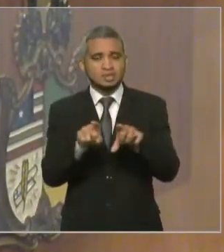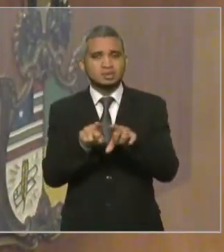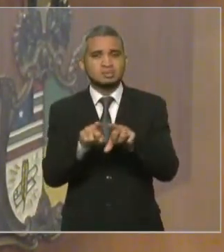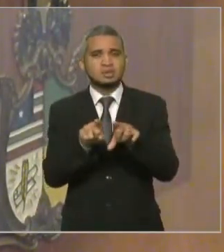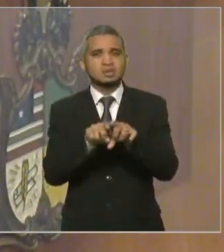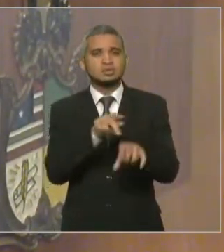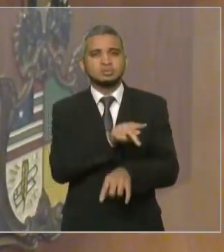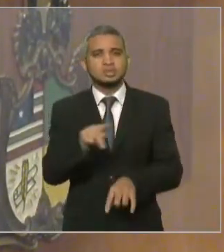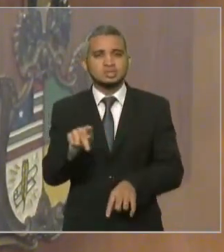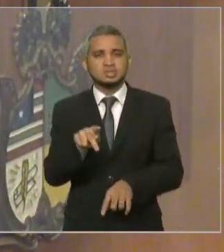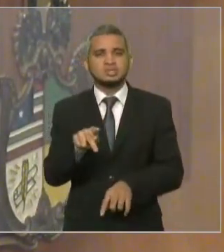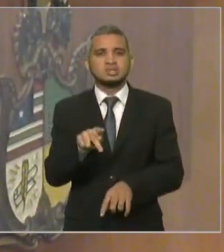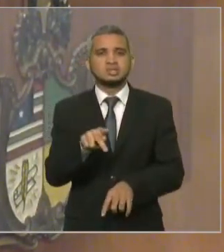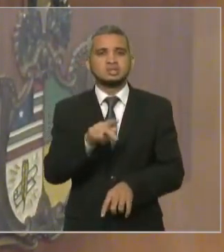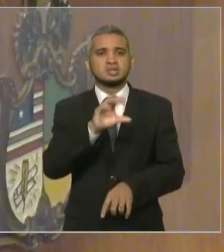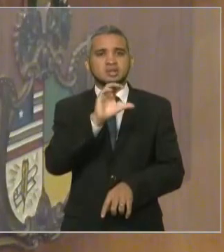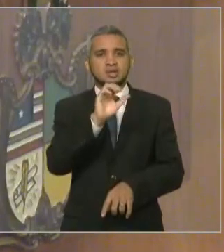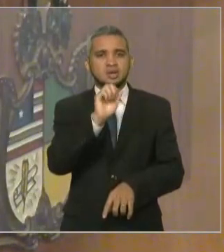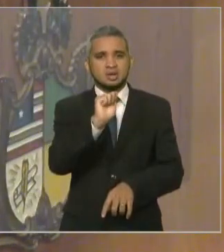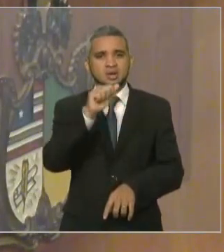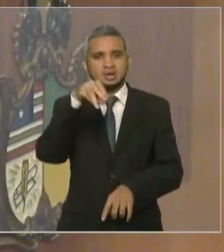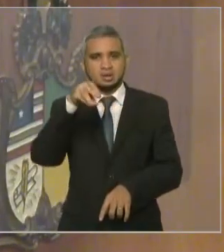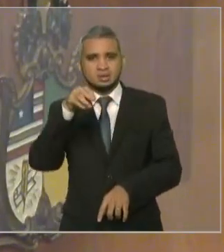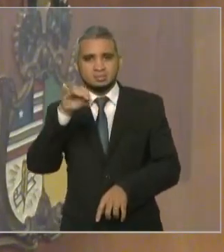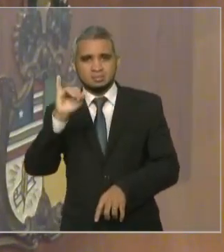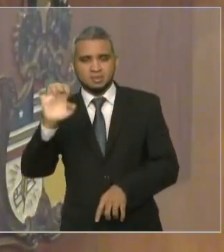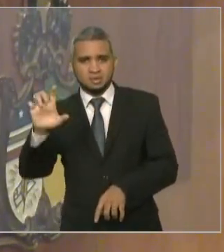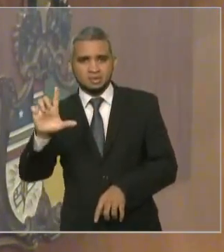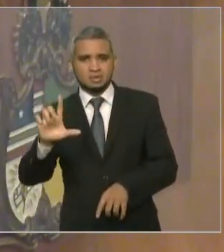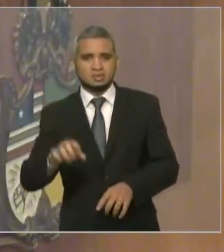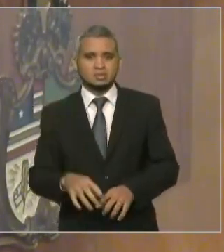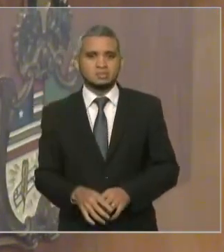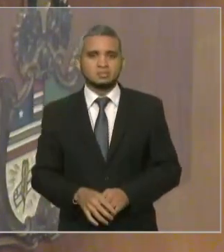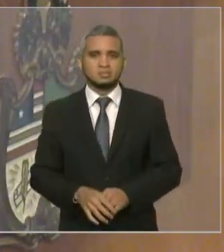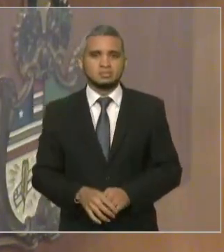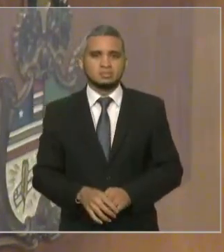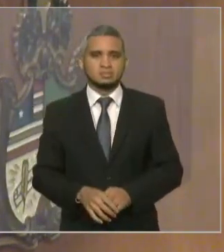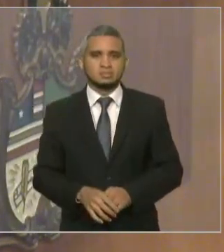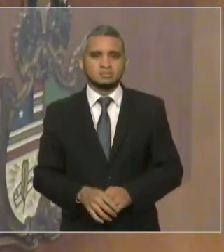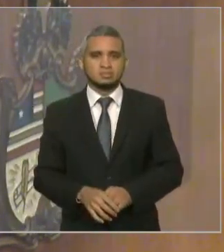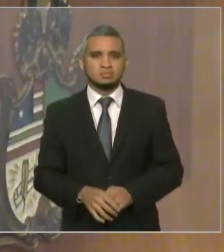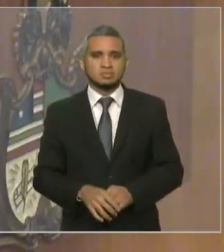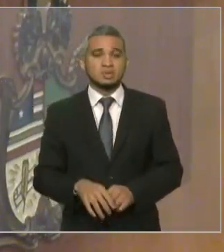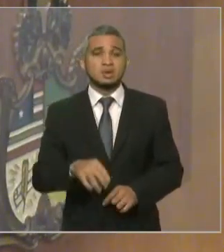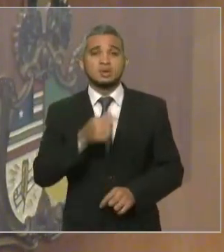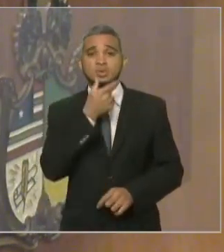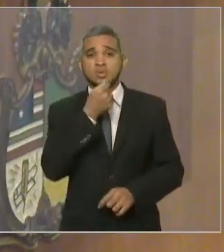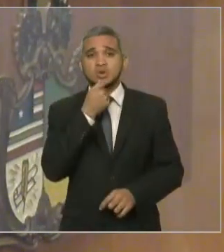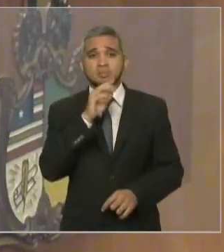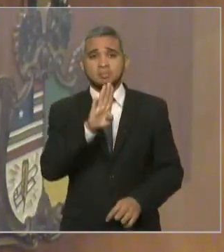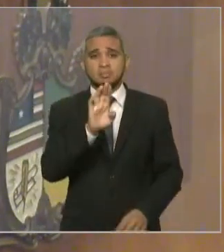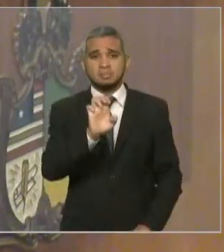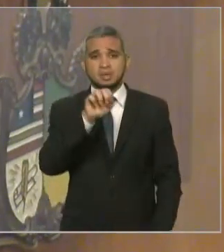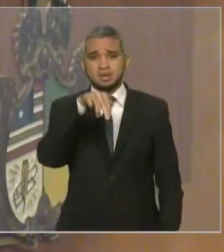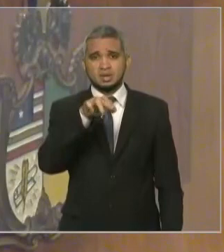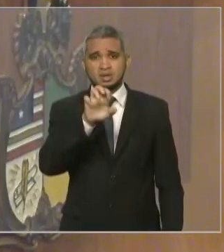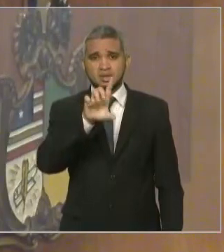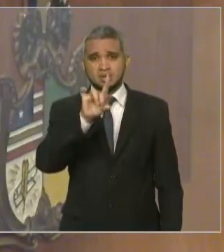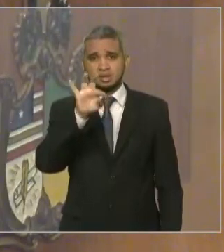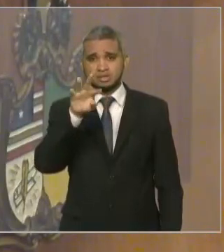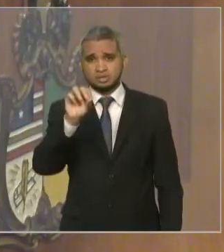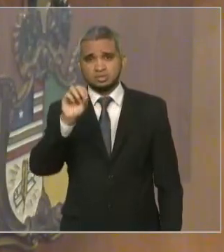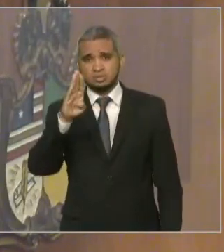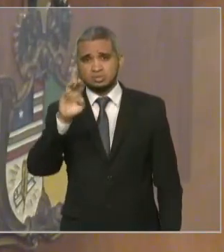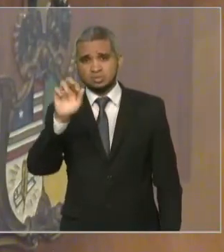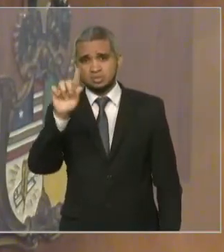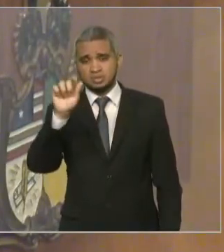Letras, que também, maranhense de letras, que Benedito Busac aqui está presente, também teve o seu